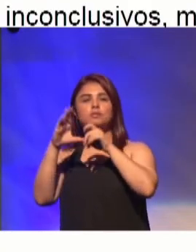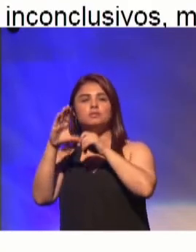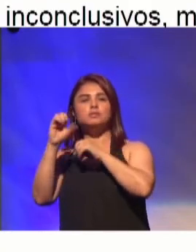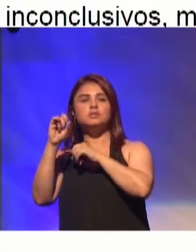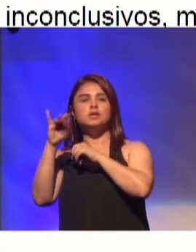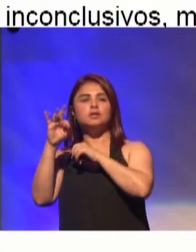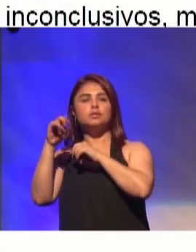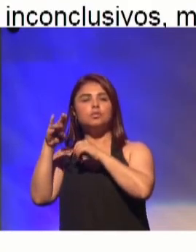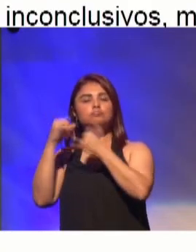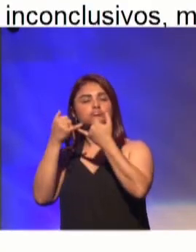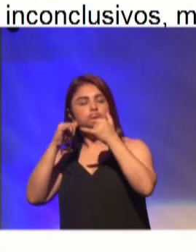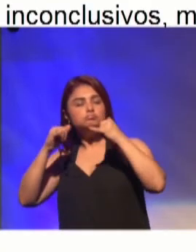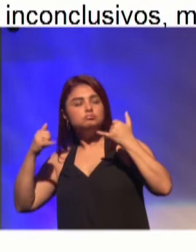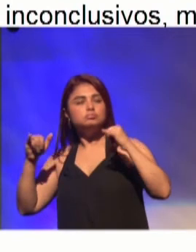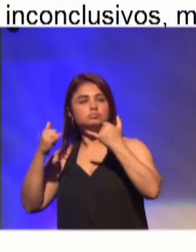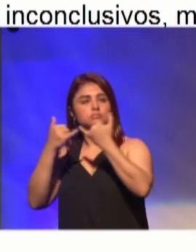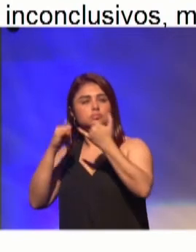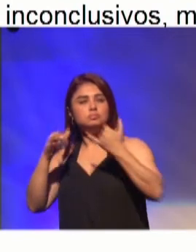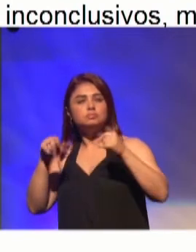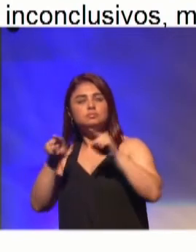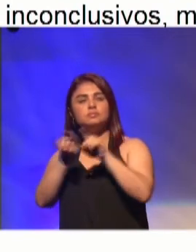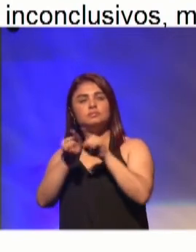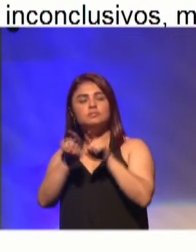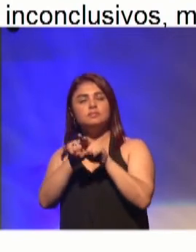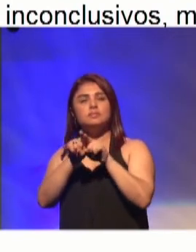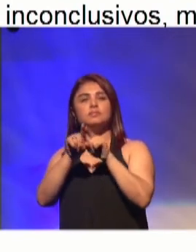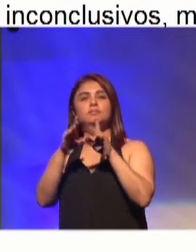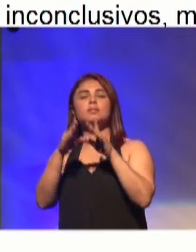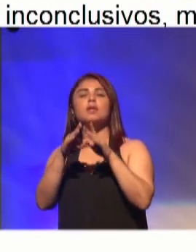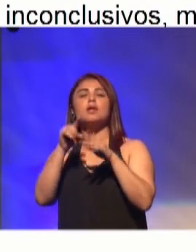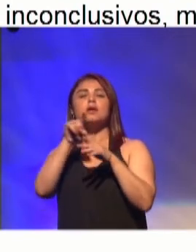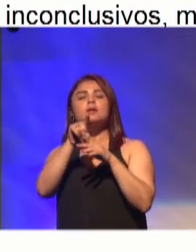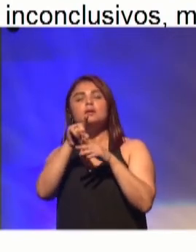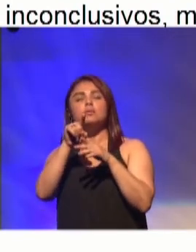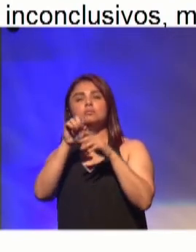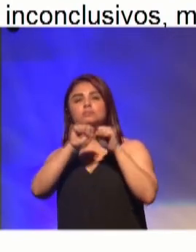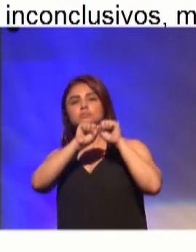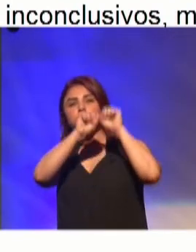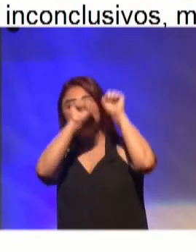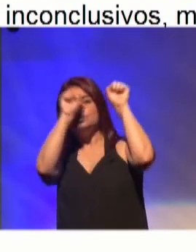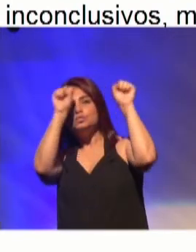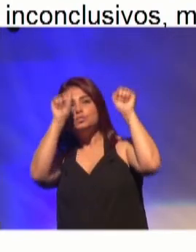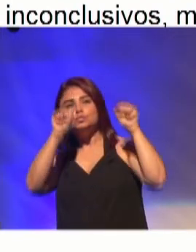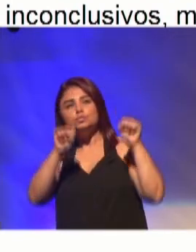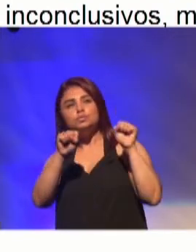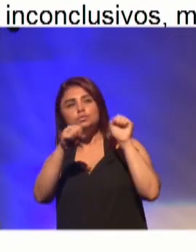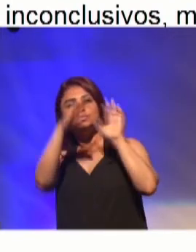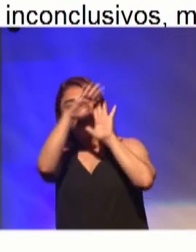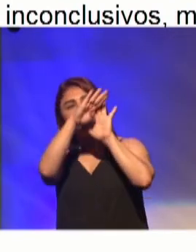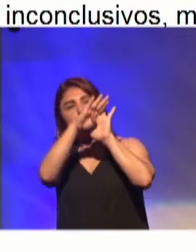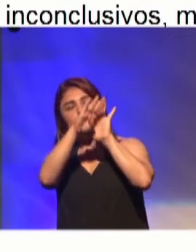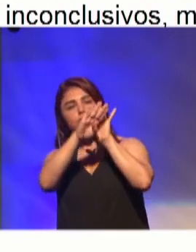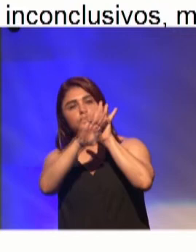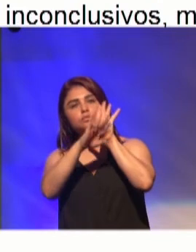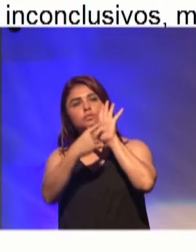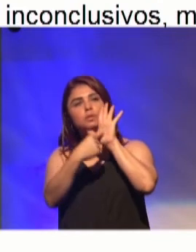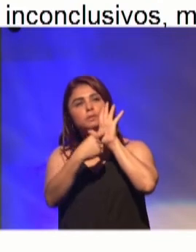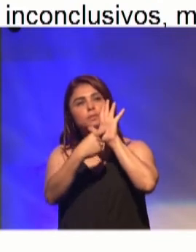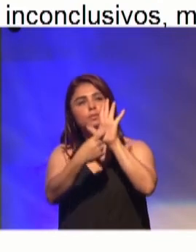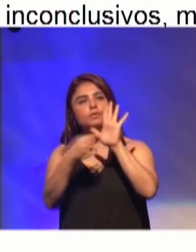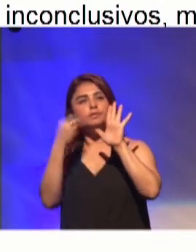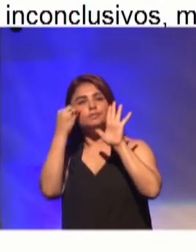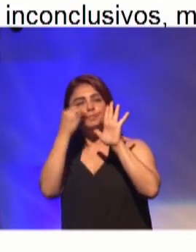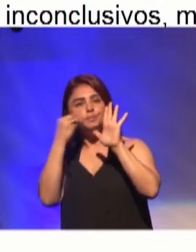serotoninérgico, e essa foi uma revisão sistemática, tanto de estudos